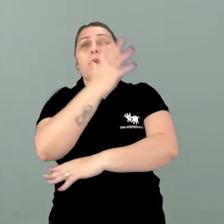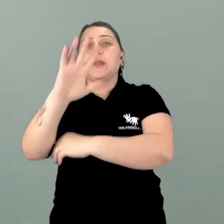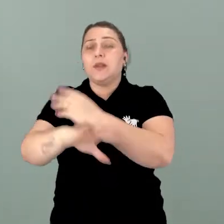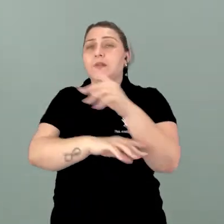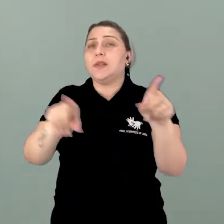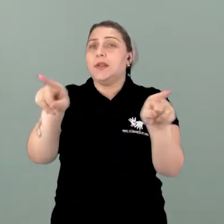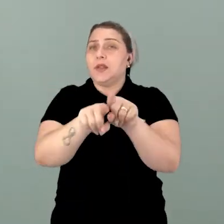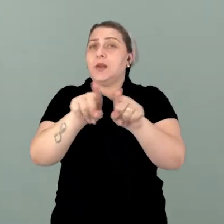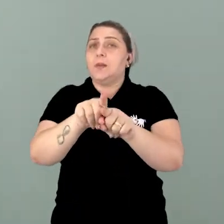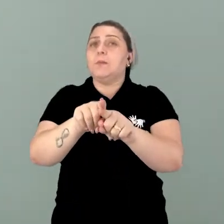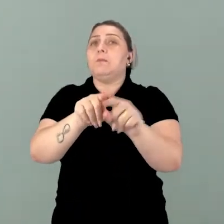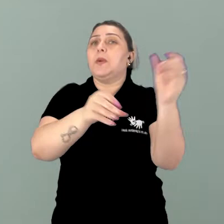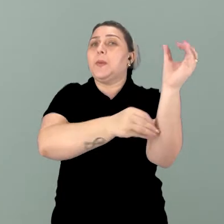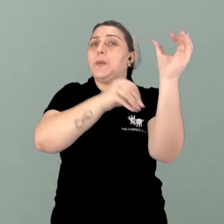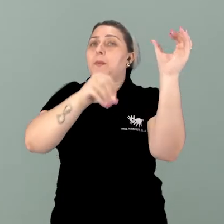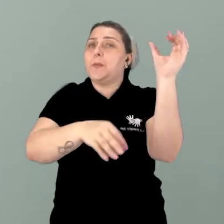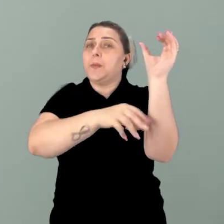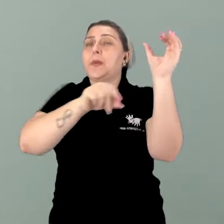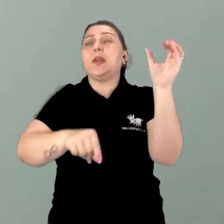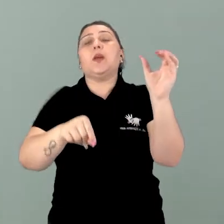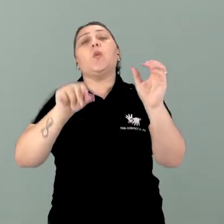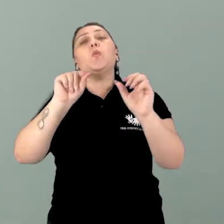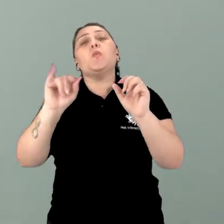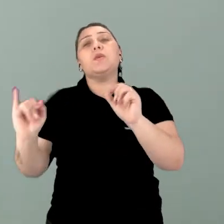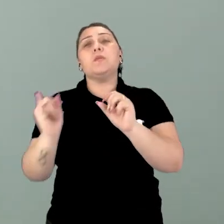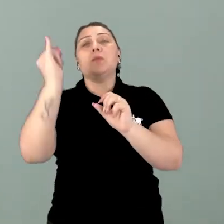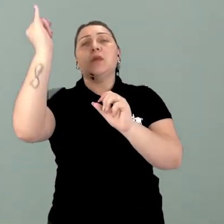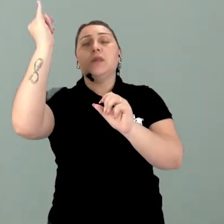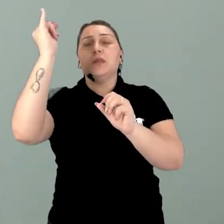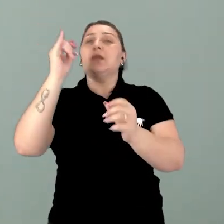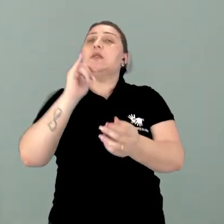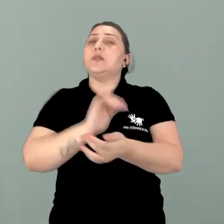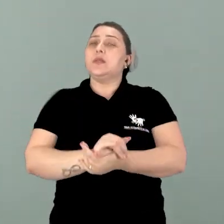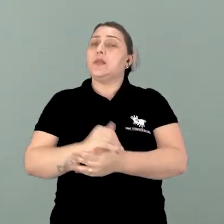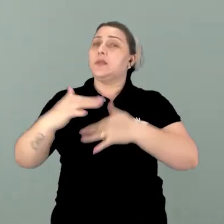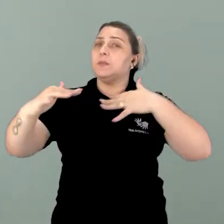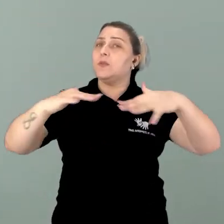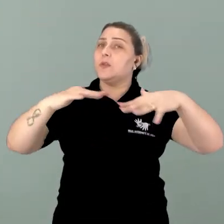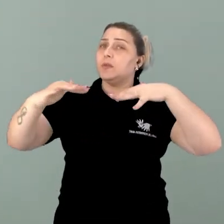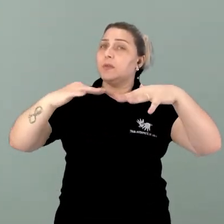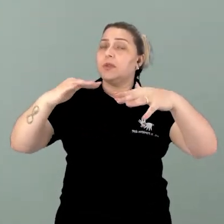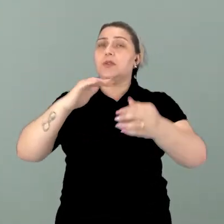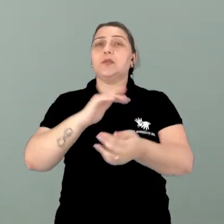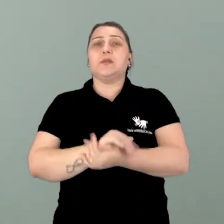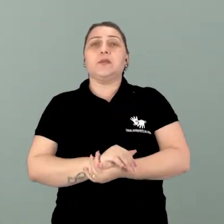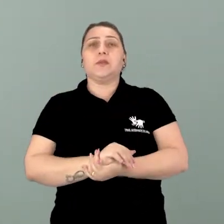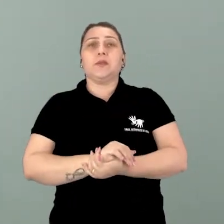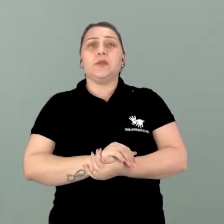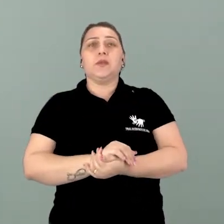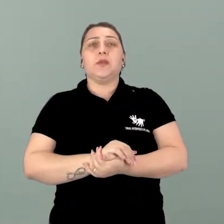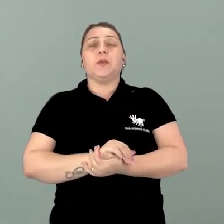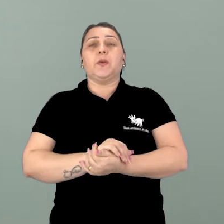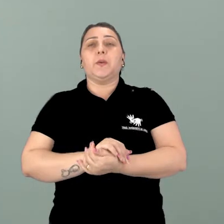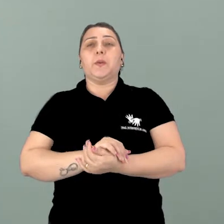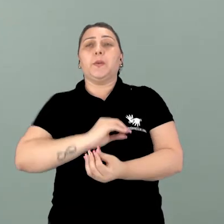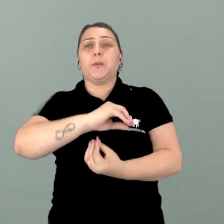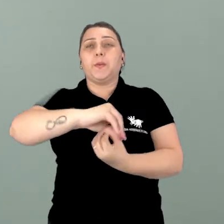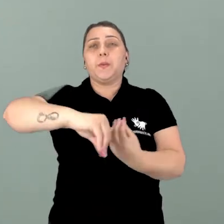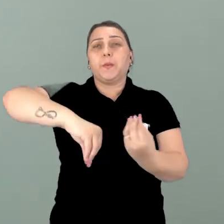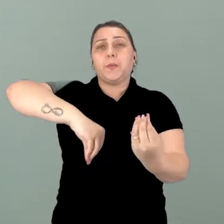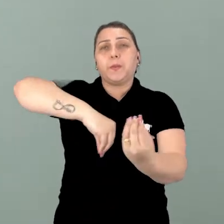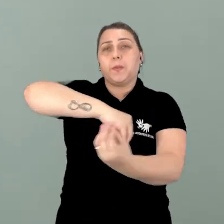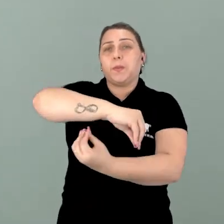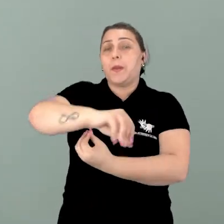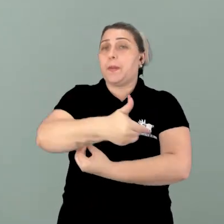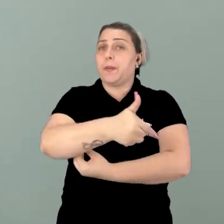consequentemente, para sua colheita. E aí o que é importante a gente destacar também sobre esse movimento? Que esse giro completo, ele